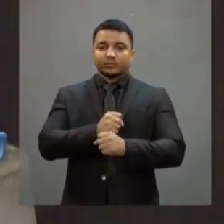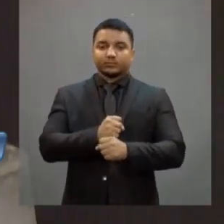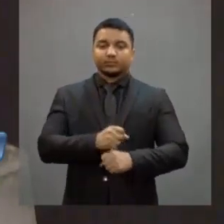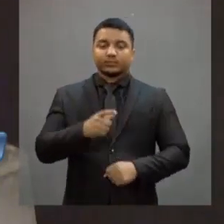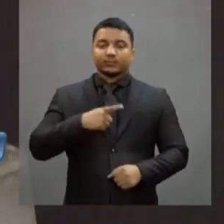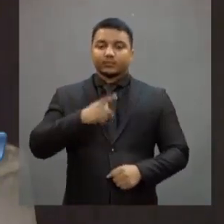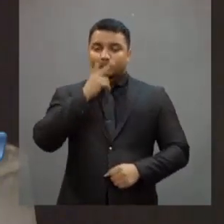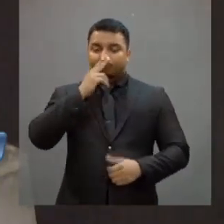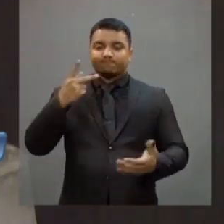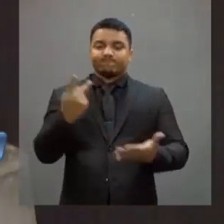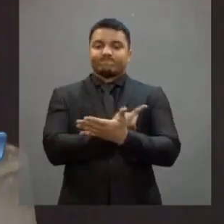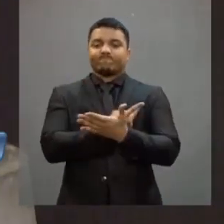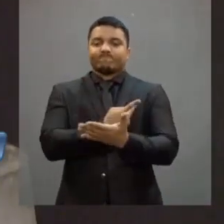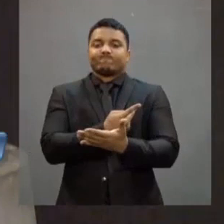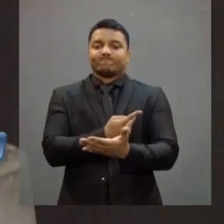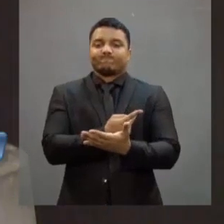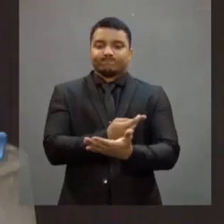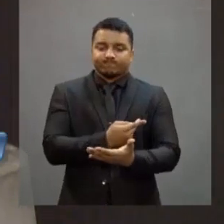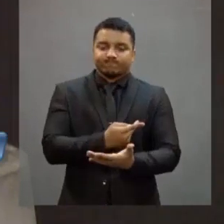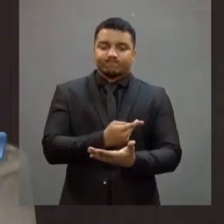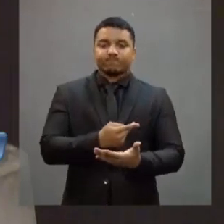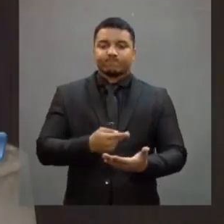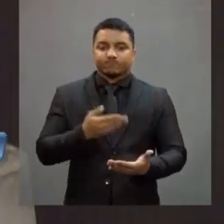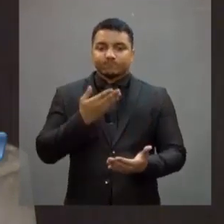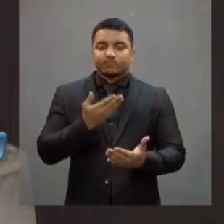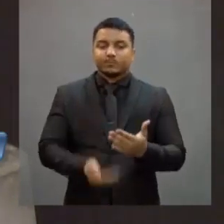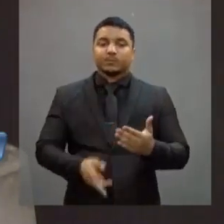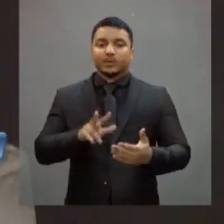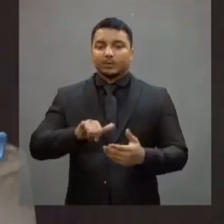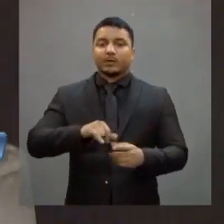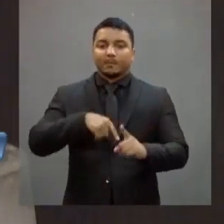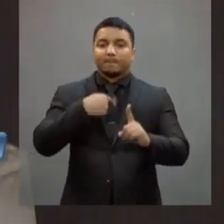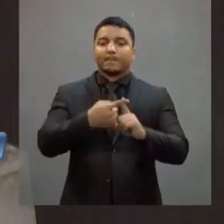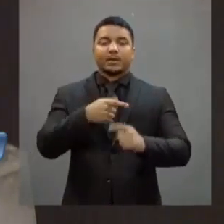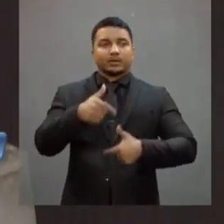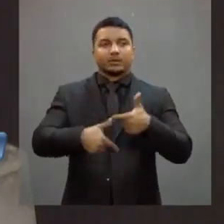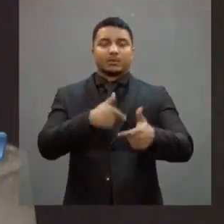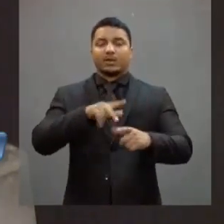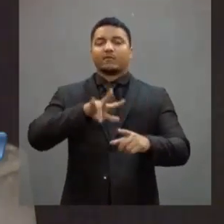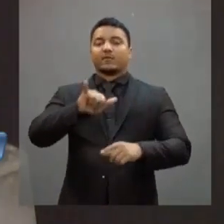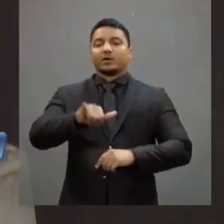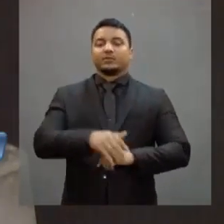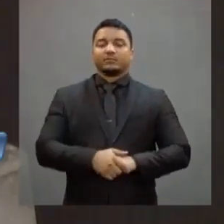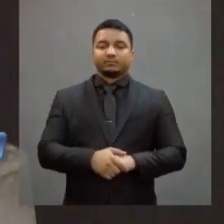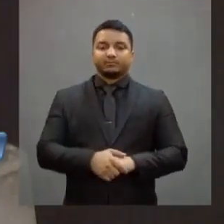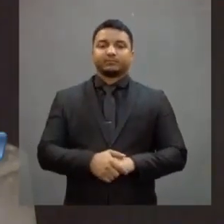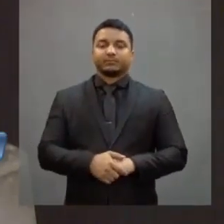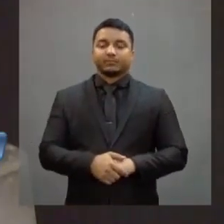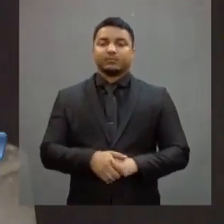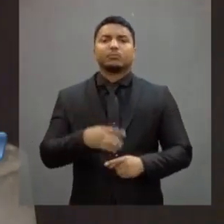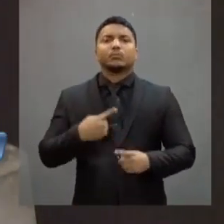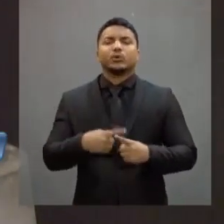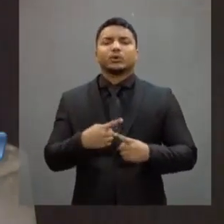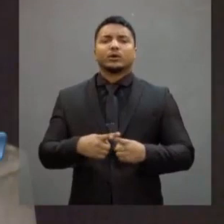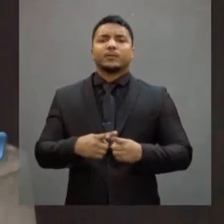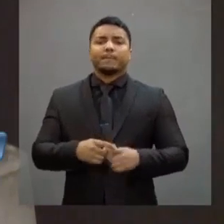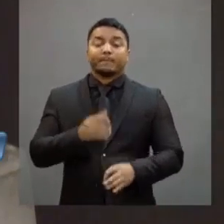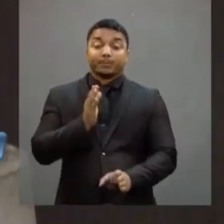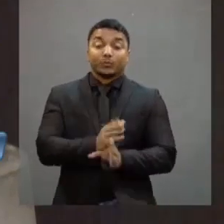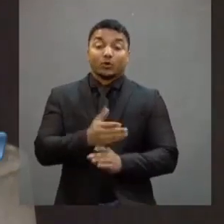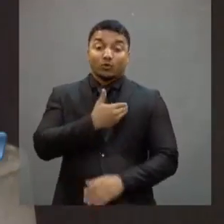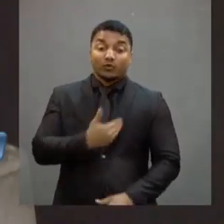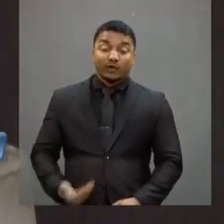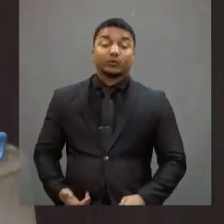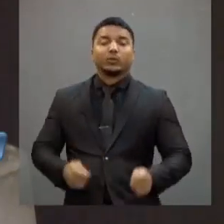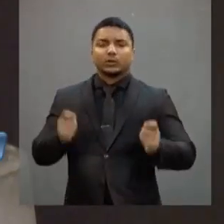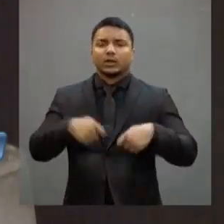tomada no contrapé. Ela vai ter que trabalhar mais agora, inclusive. Sabe por quê? Porque o governador